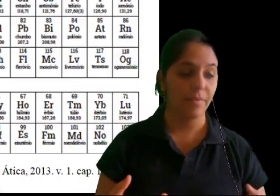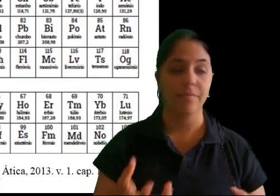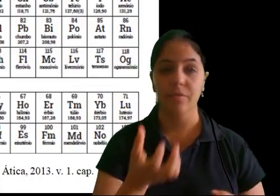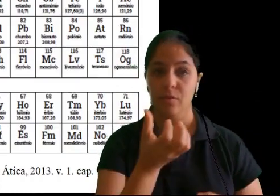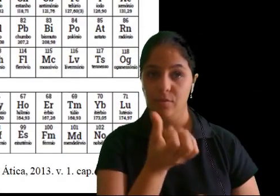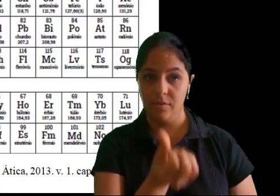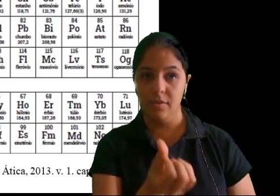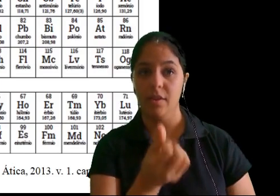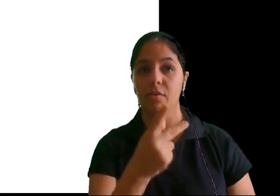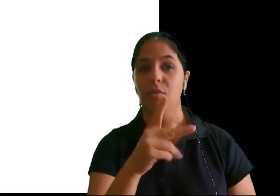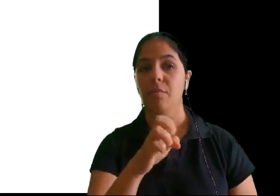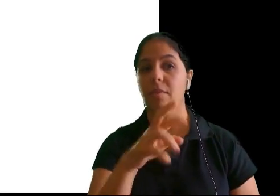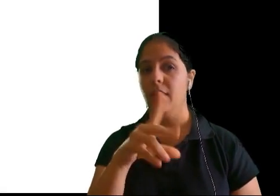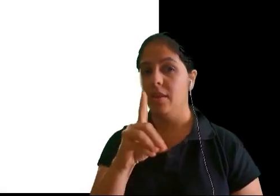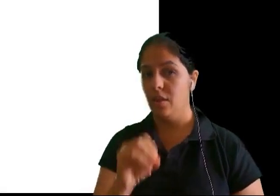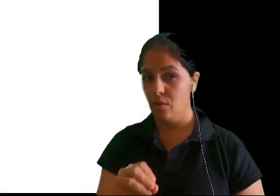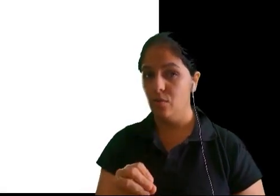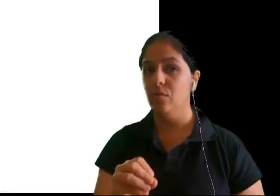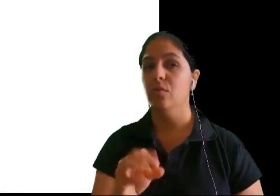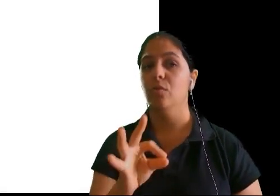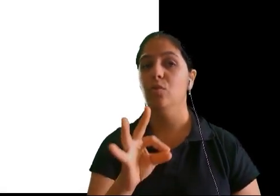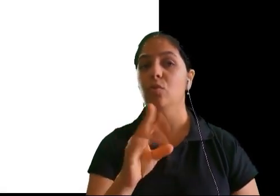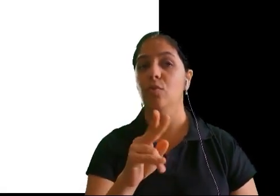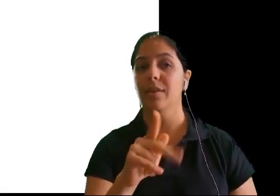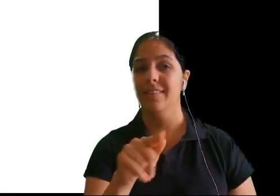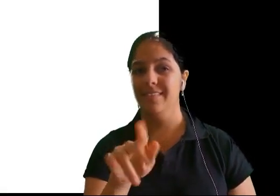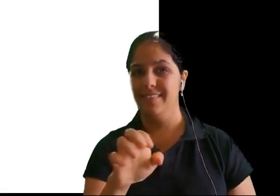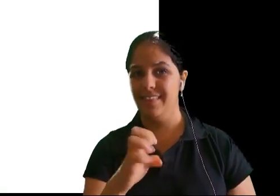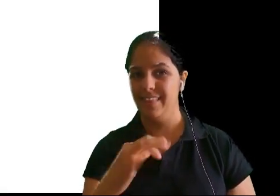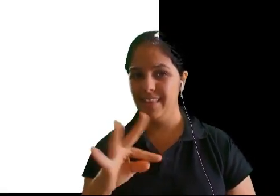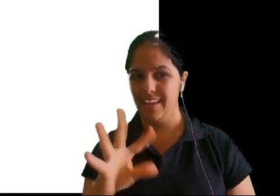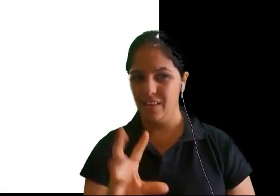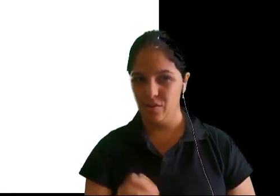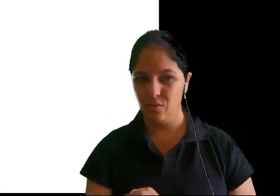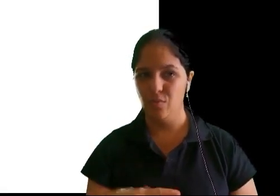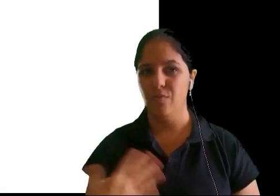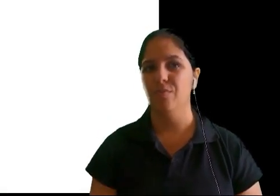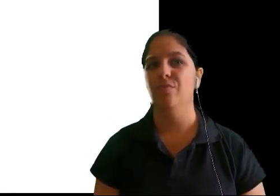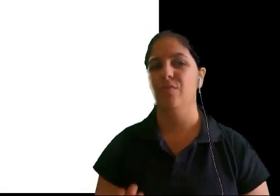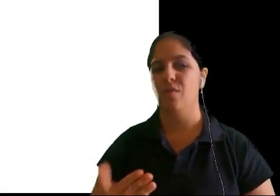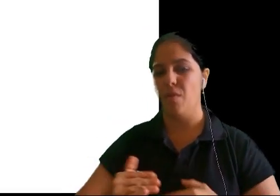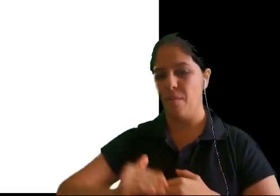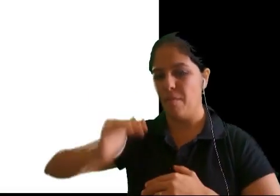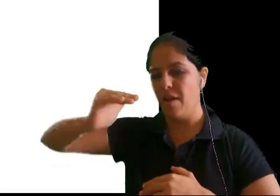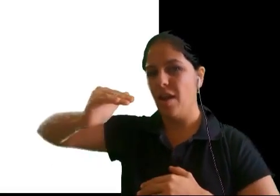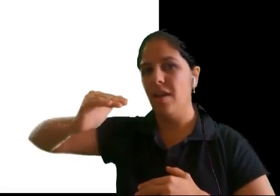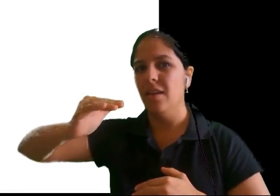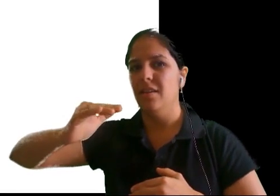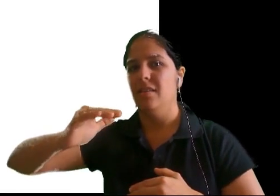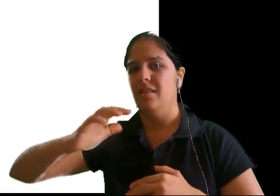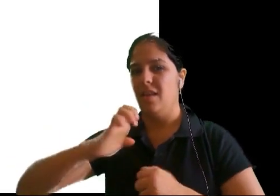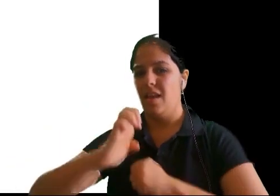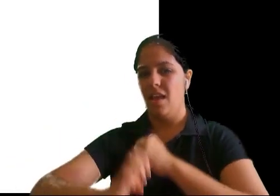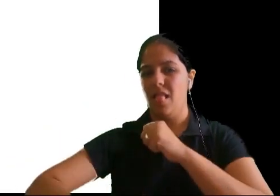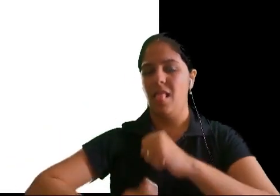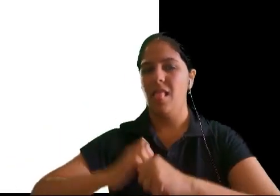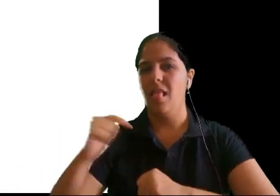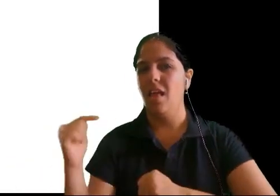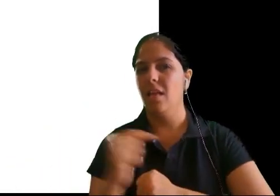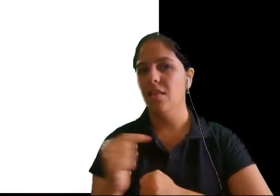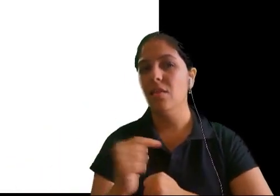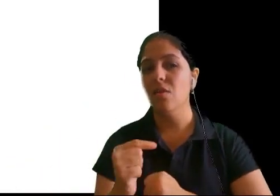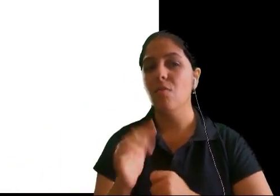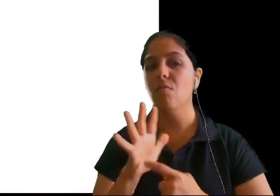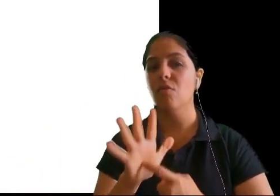tungstênio no sexto período. Além disso, o número de elétrons existente no nível mais energético vai